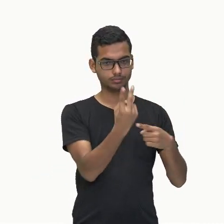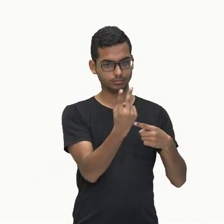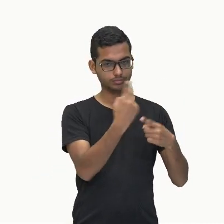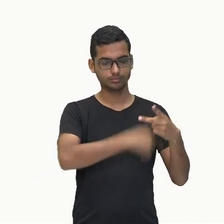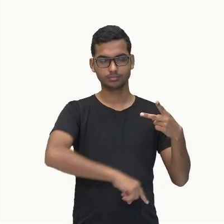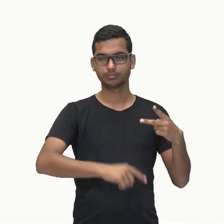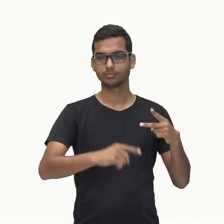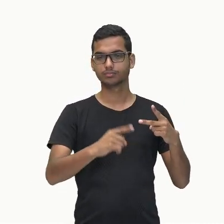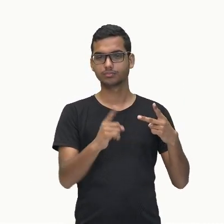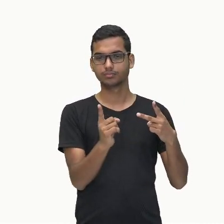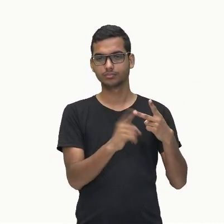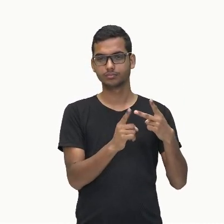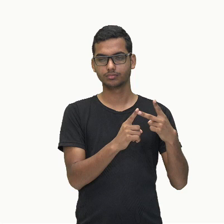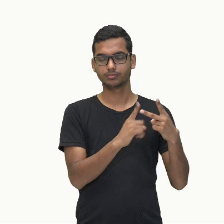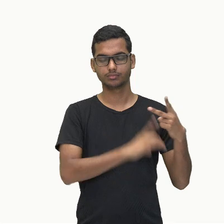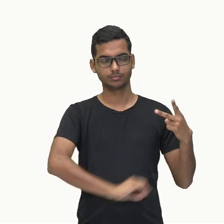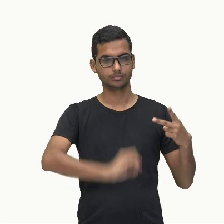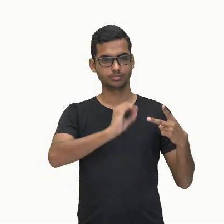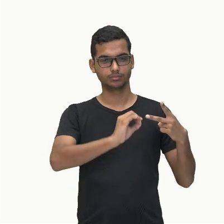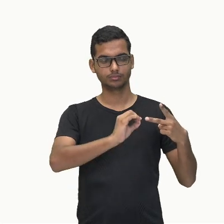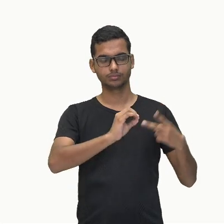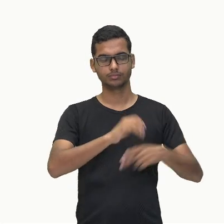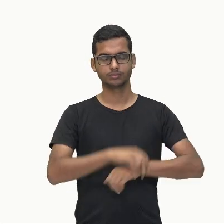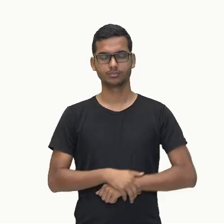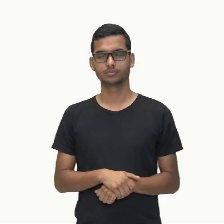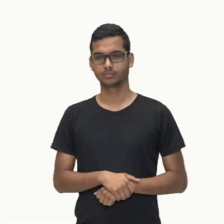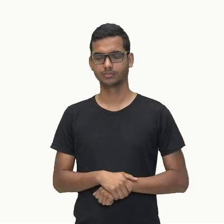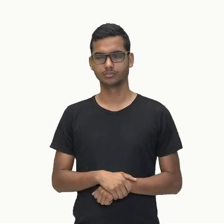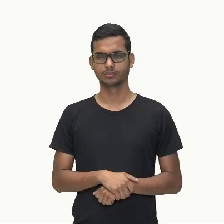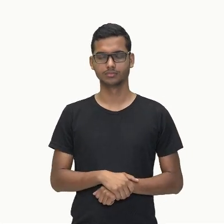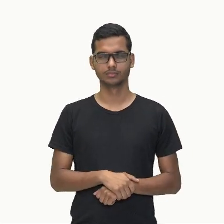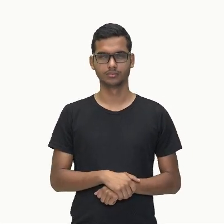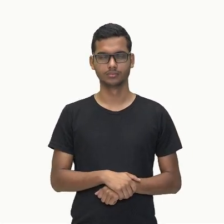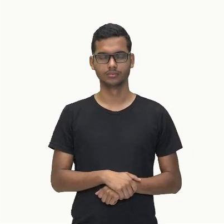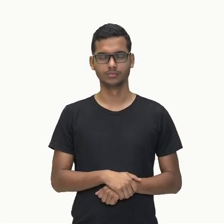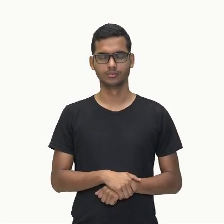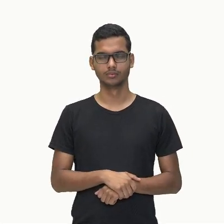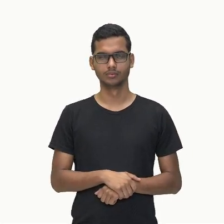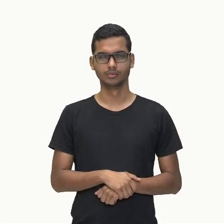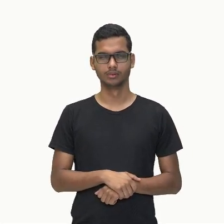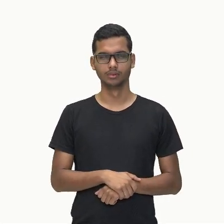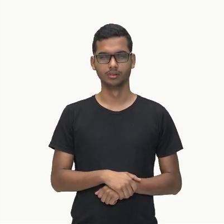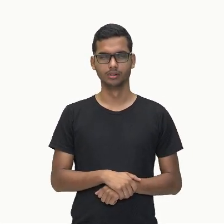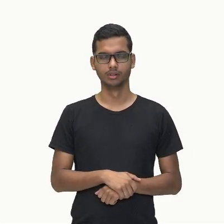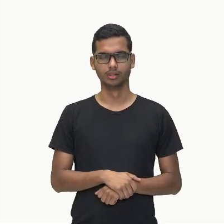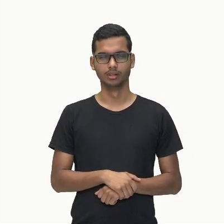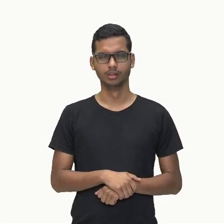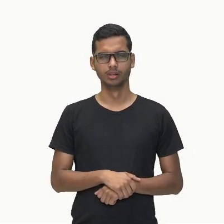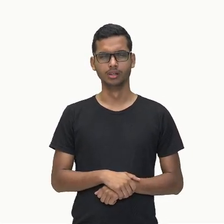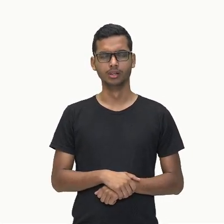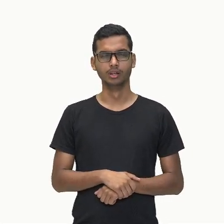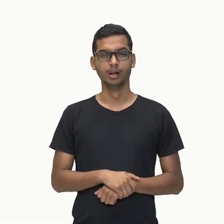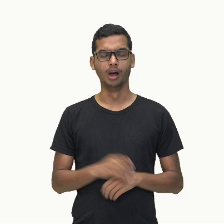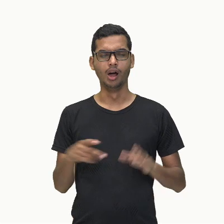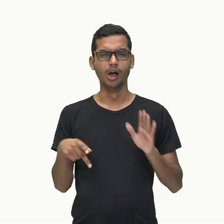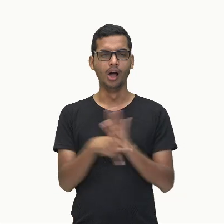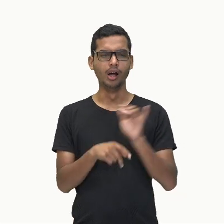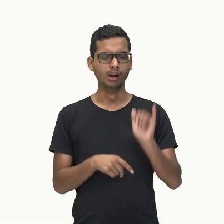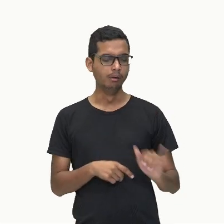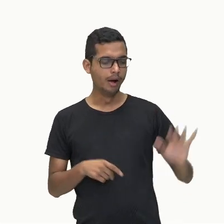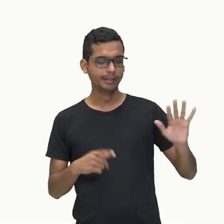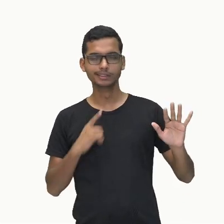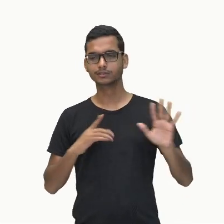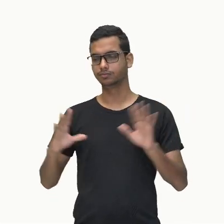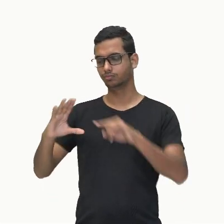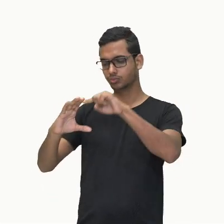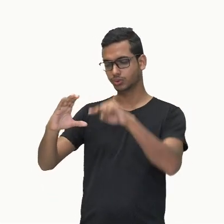que estão aqui no conjunto B, que é o menos 2 e 0. Então, o conjunto imagem dessa relação é o